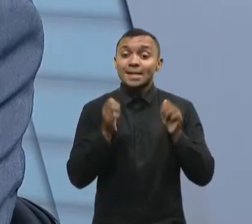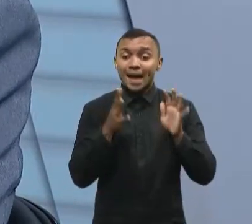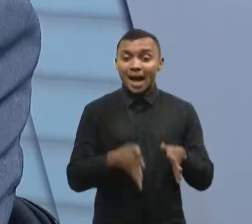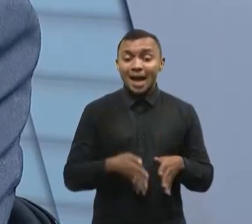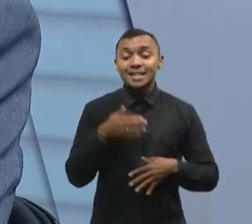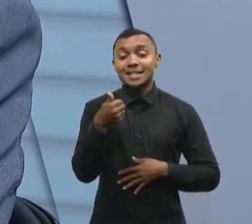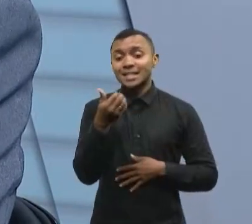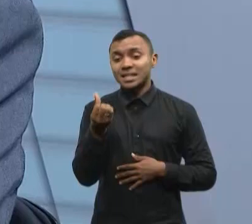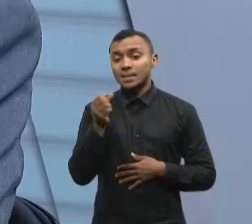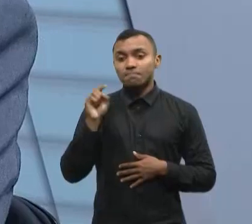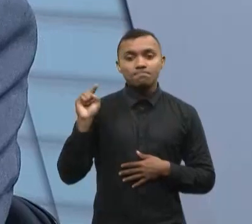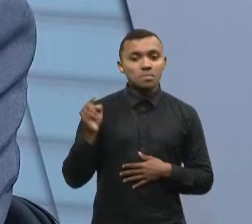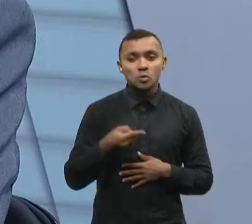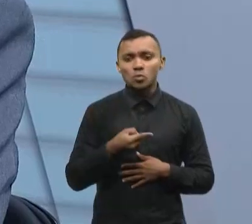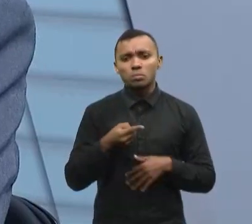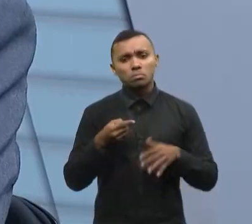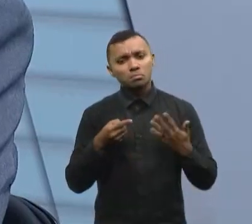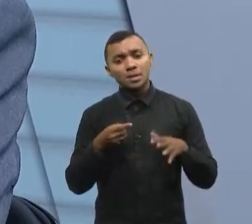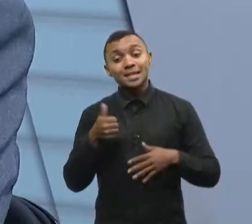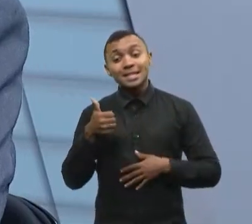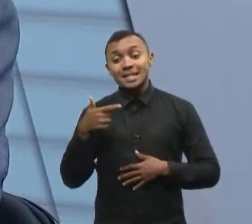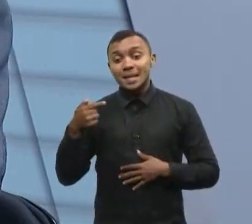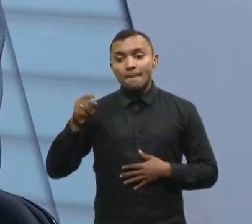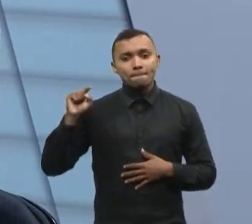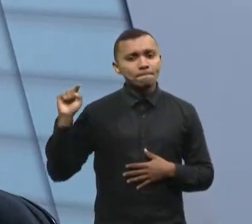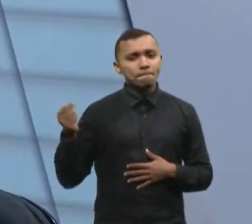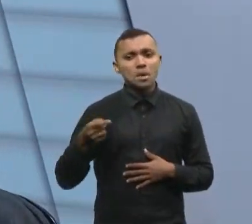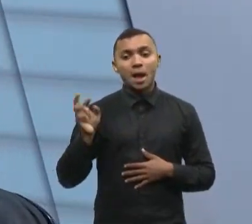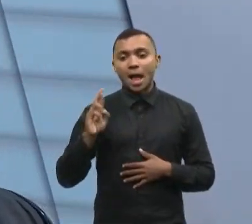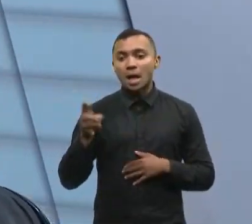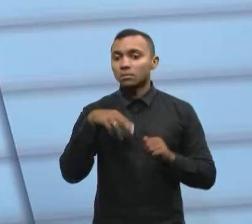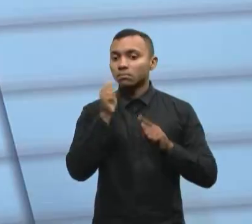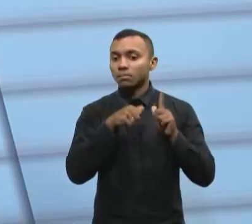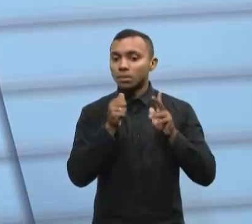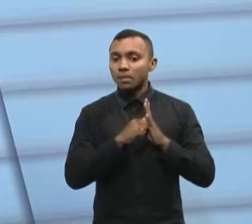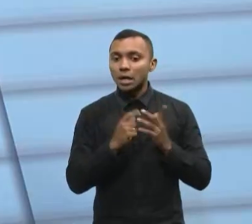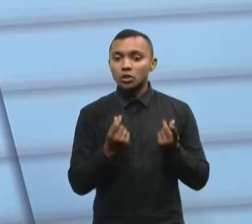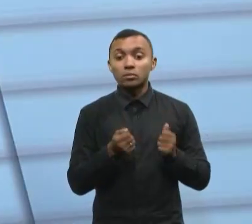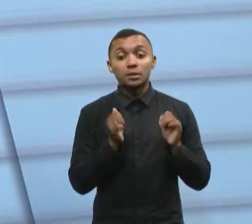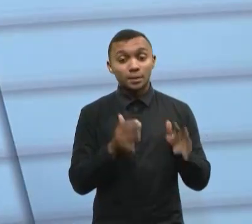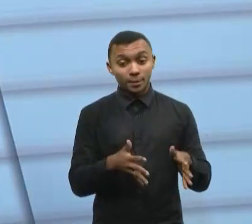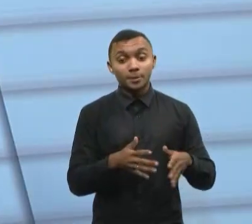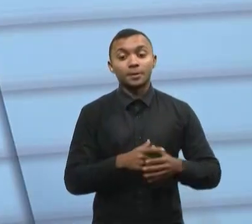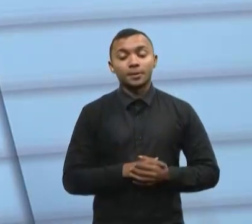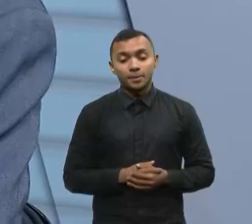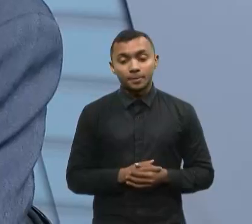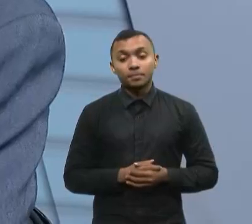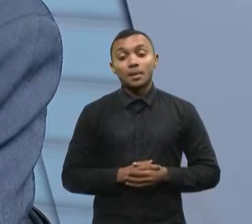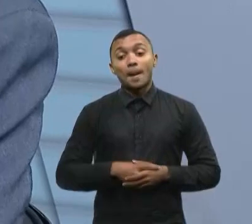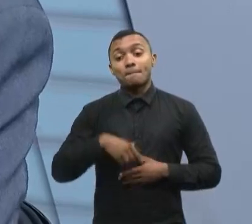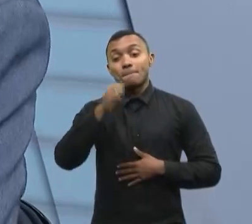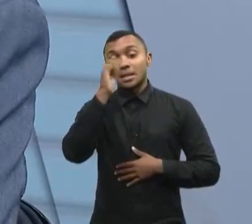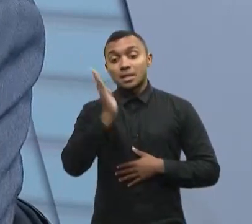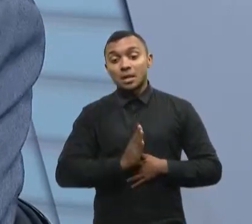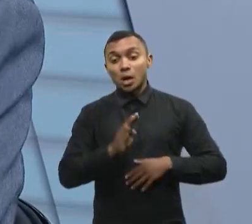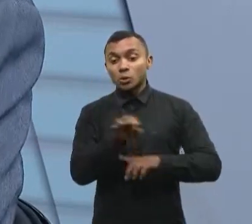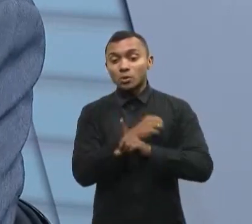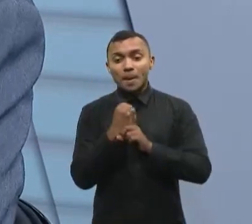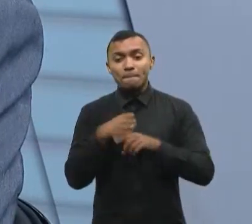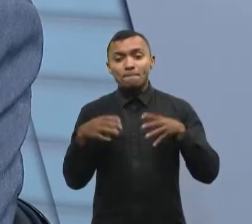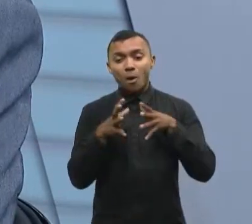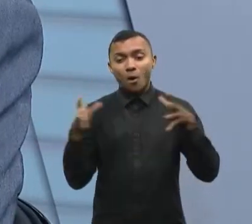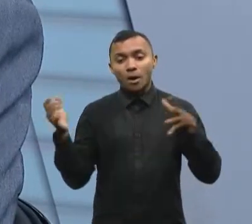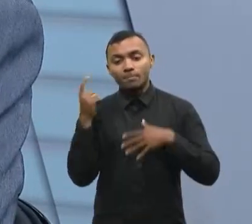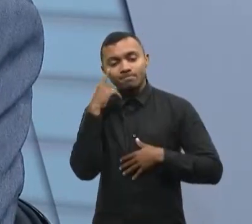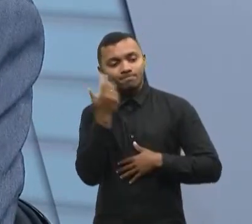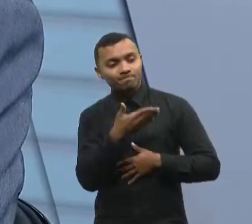16, 17 mil reais. Obviamente que essa não é a realidade brasileira. Não é. Não é. Não. A realidade brasileira que vocês atendem aqui no Ceará são